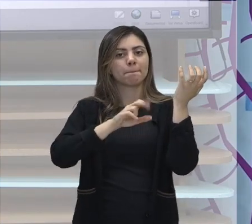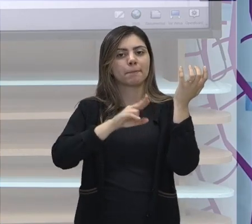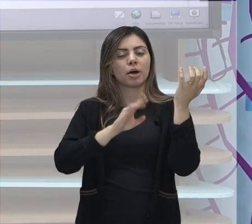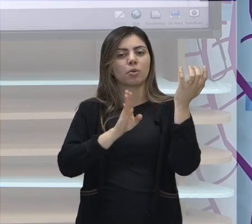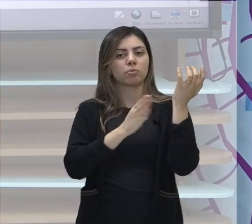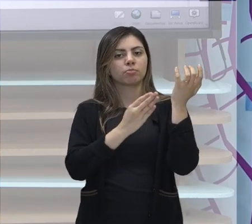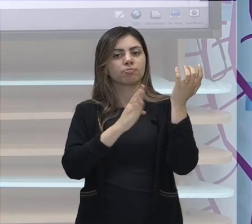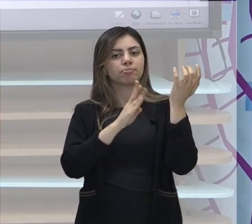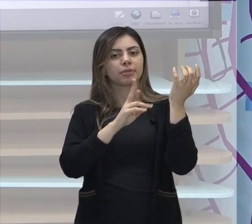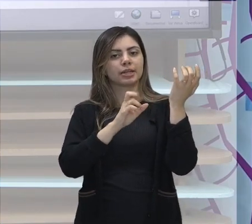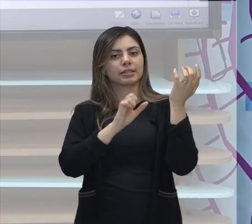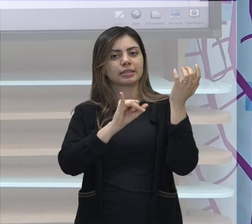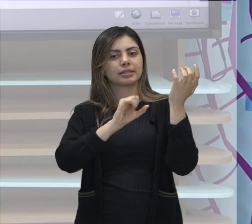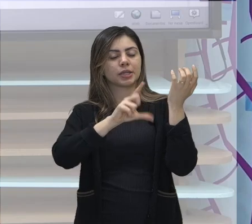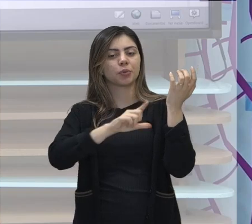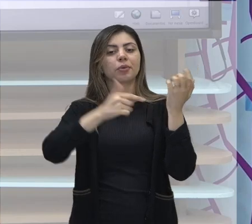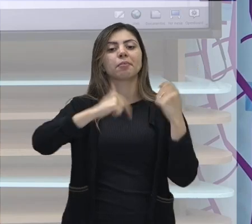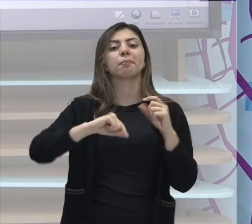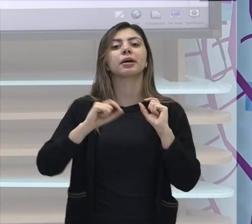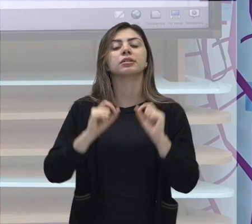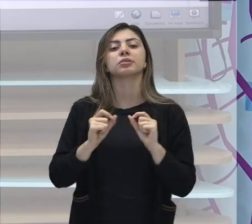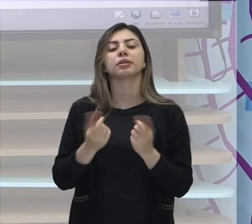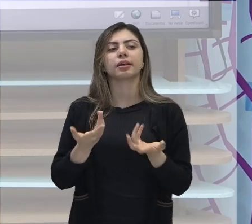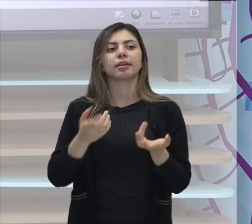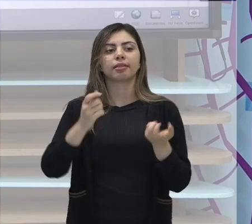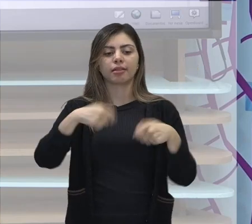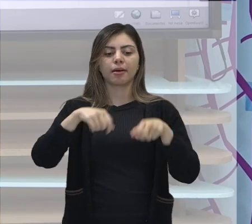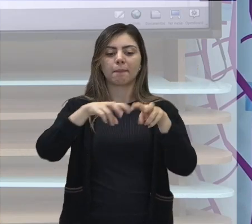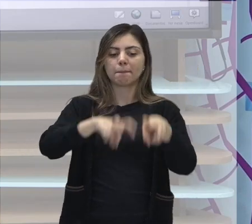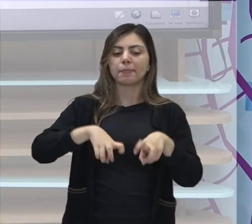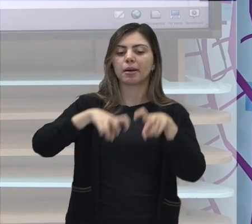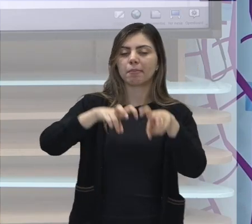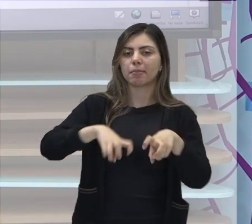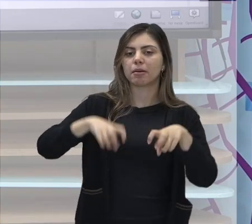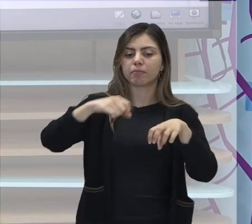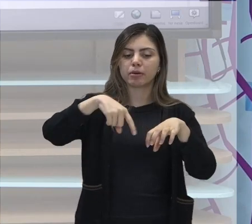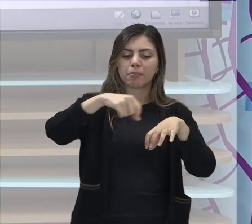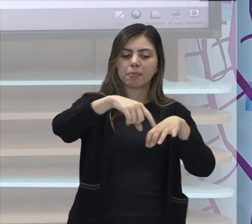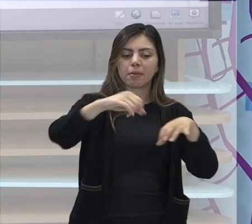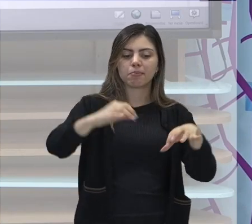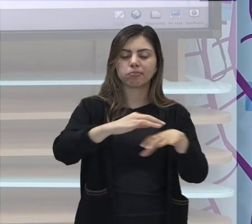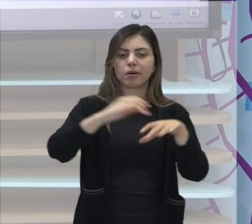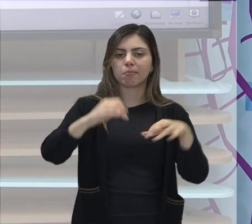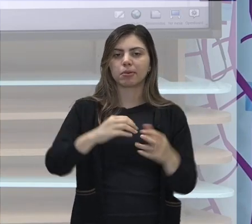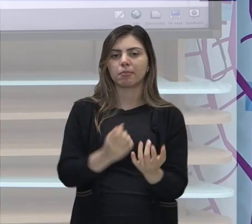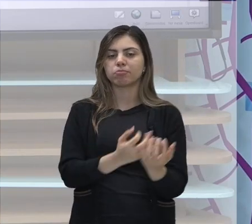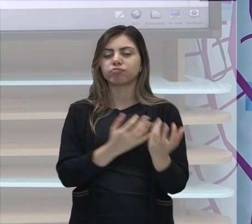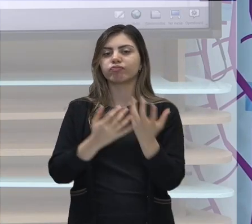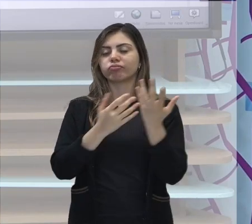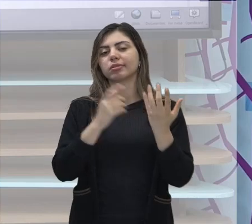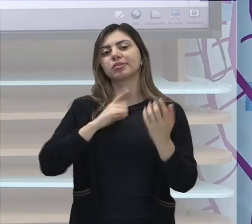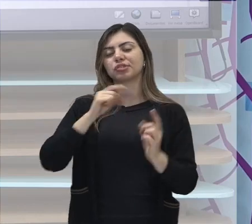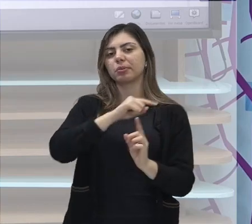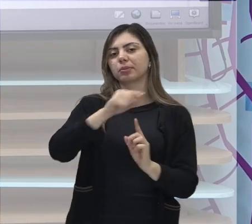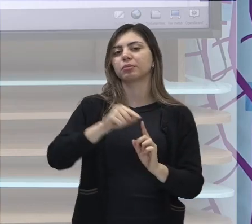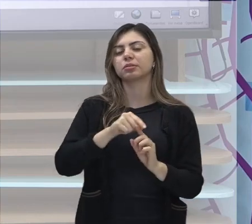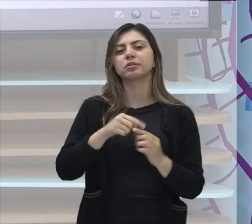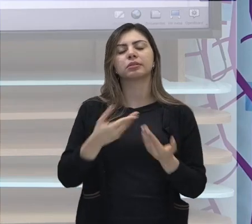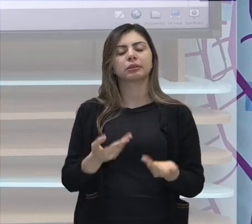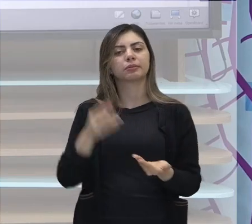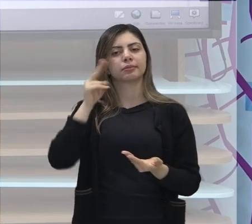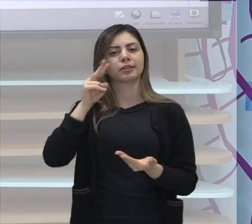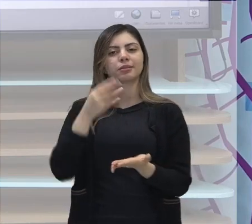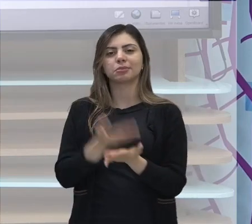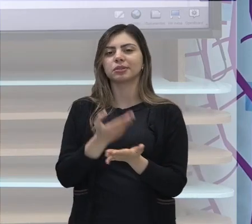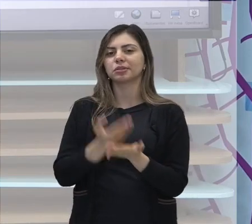das plantations, que é justamente o que seriam as plantations. Se você recordar aí, né, em aulas passadas,